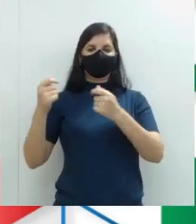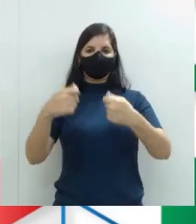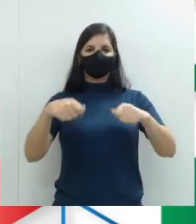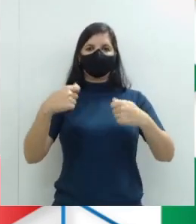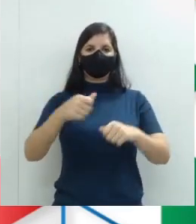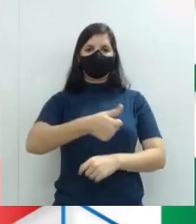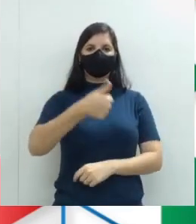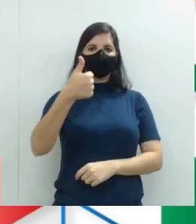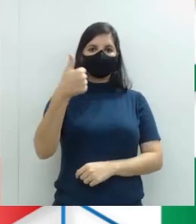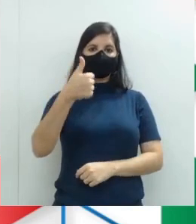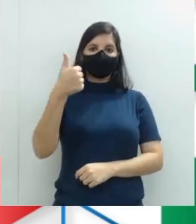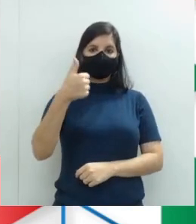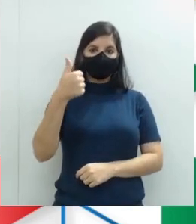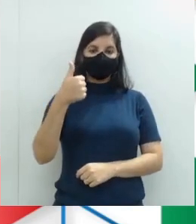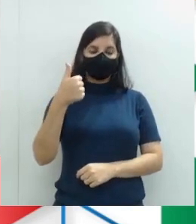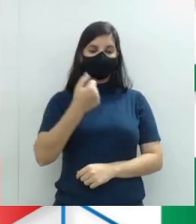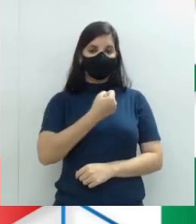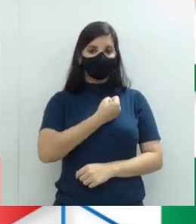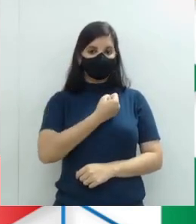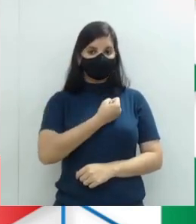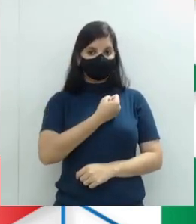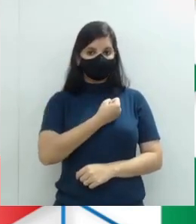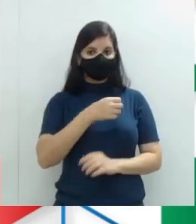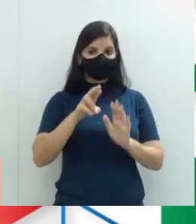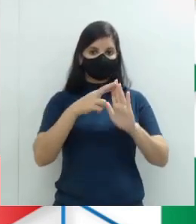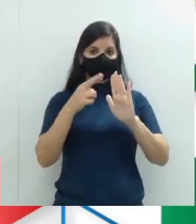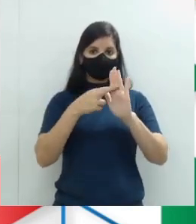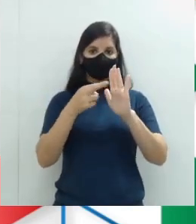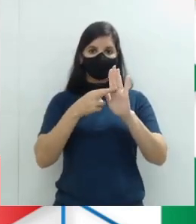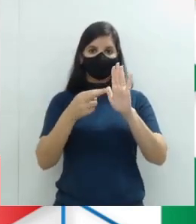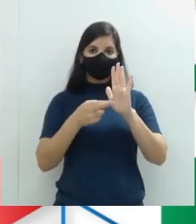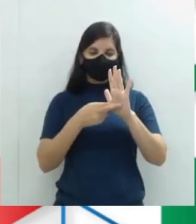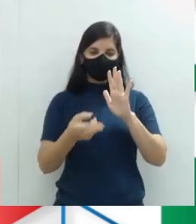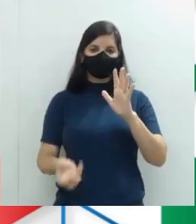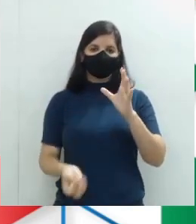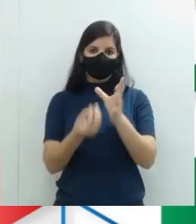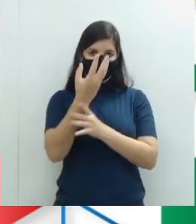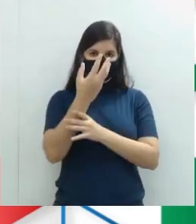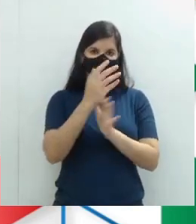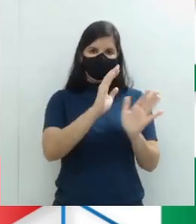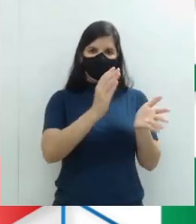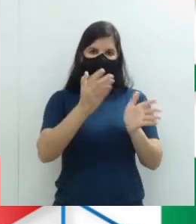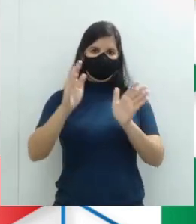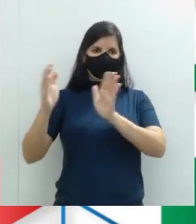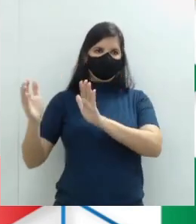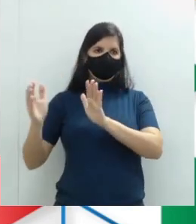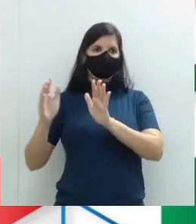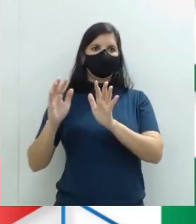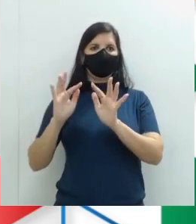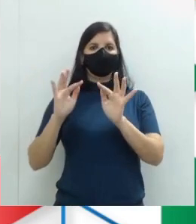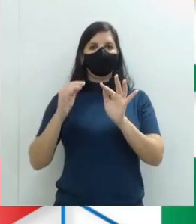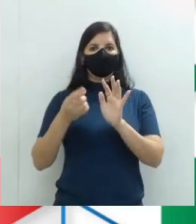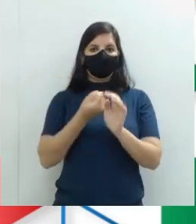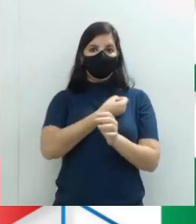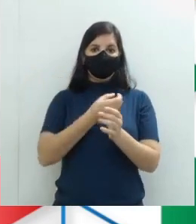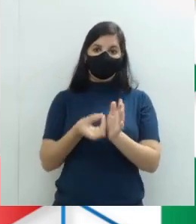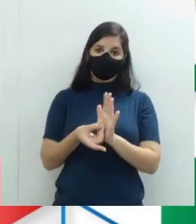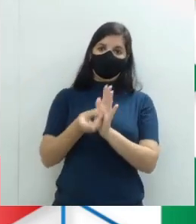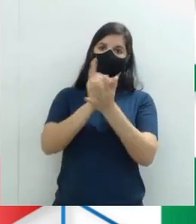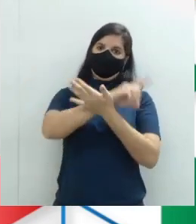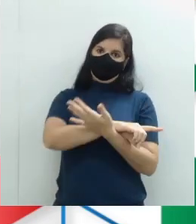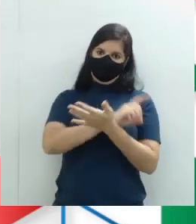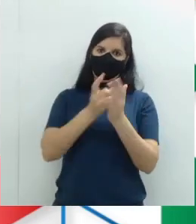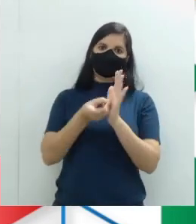necessário primeiro termo, a regra de formação dessa sequência e o termo anterior ao qual se